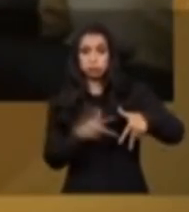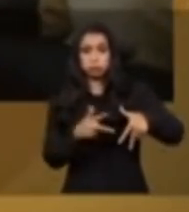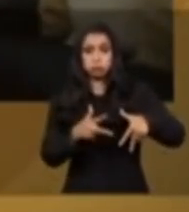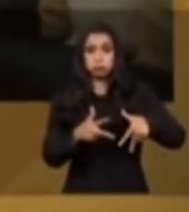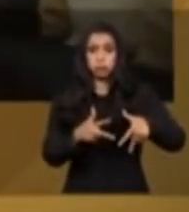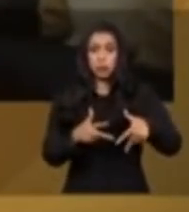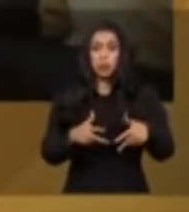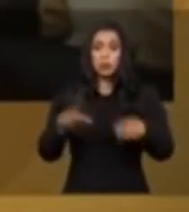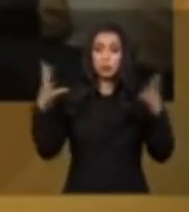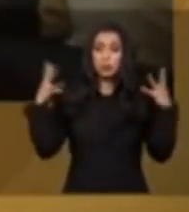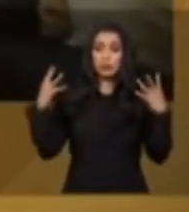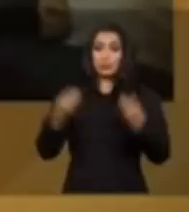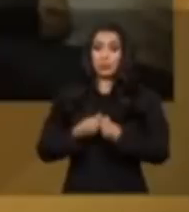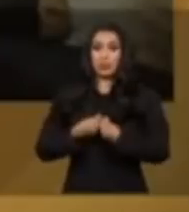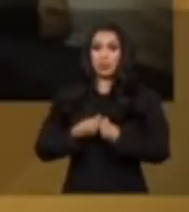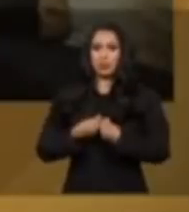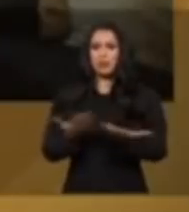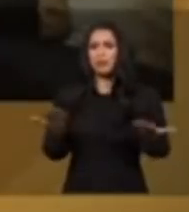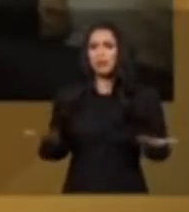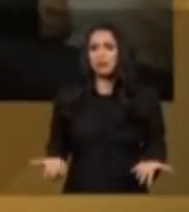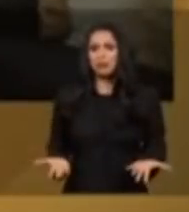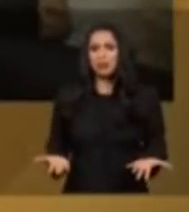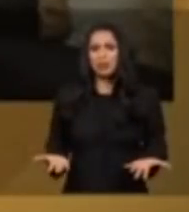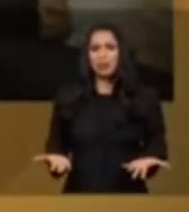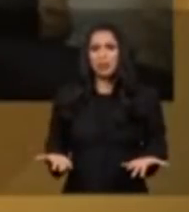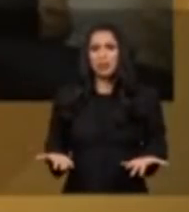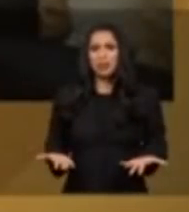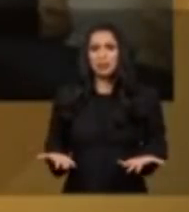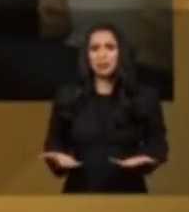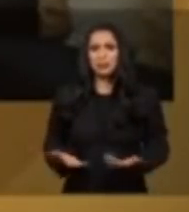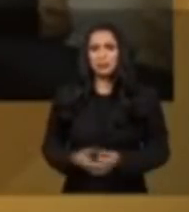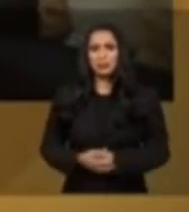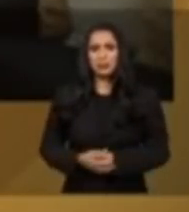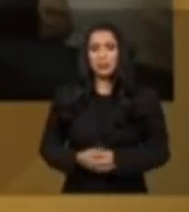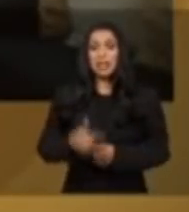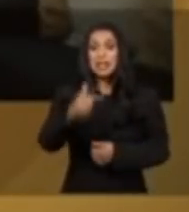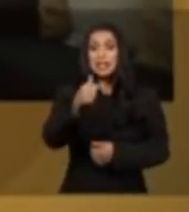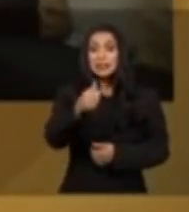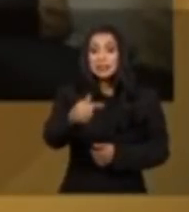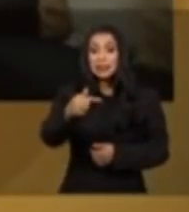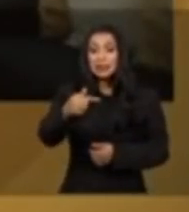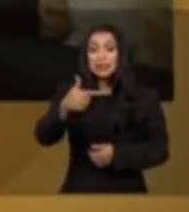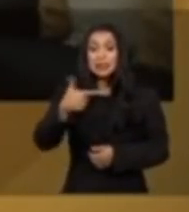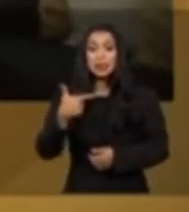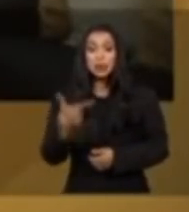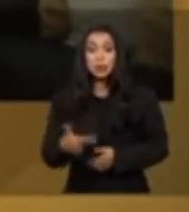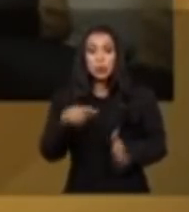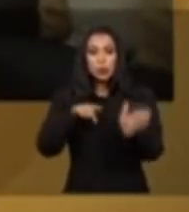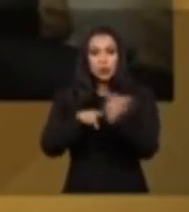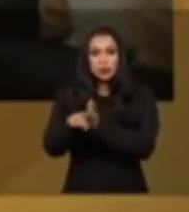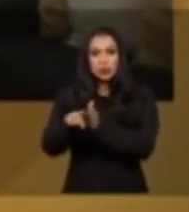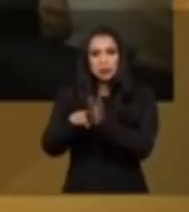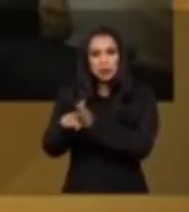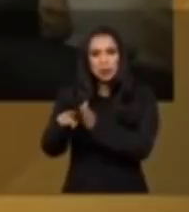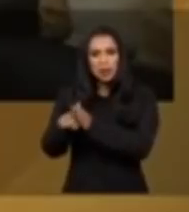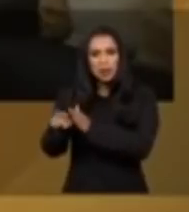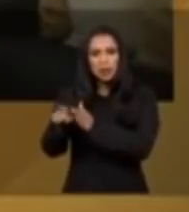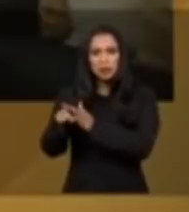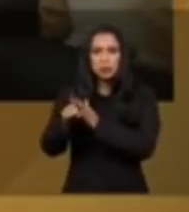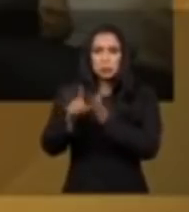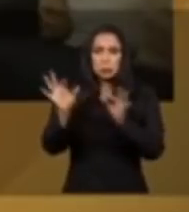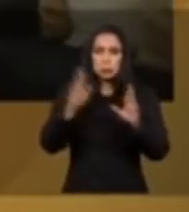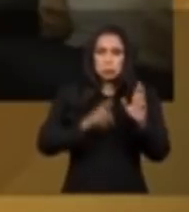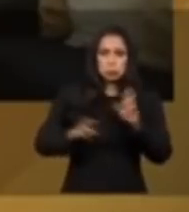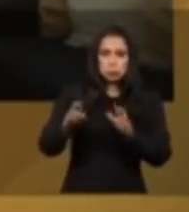Tribunal Federal, ou seja, nenhum dos, agora 72 inquéritos